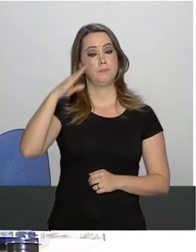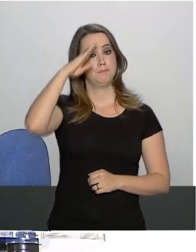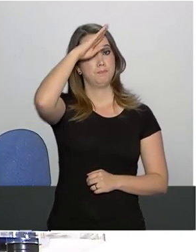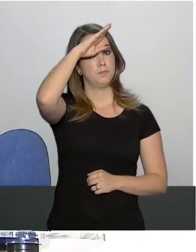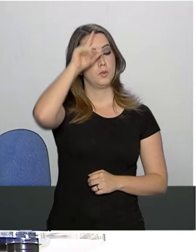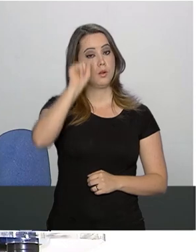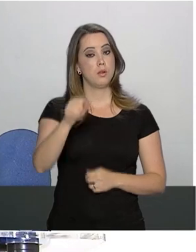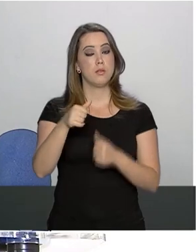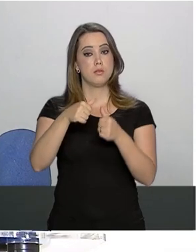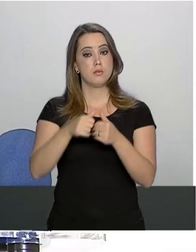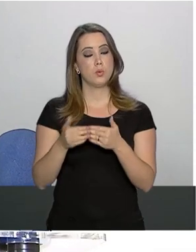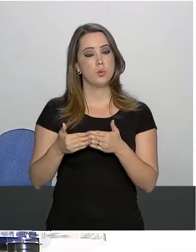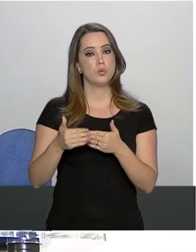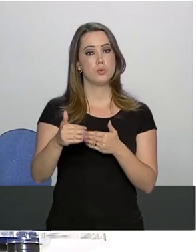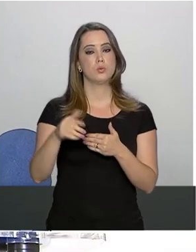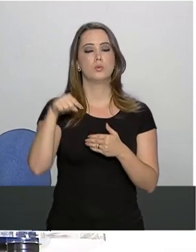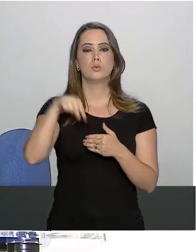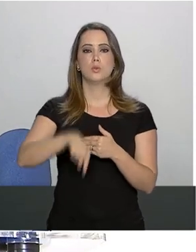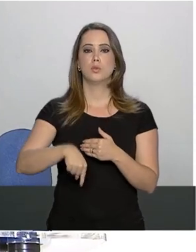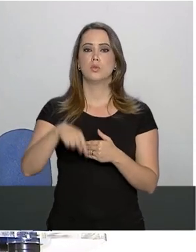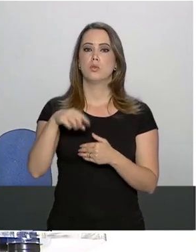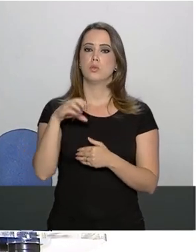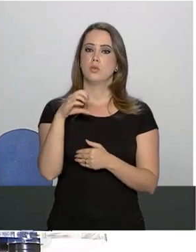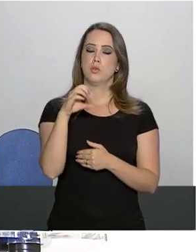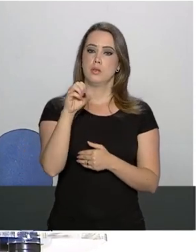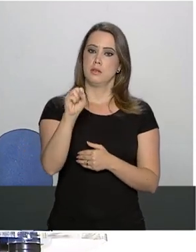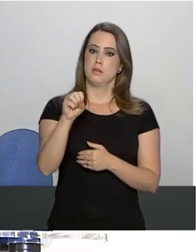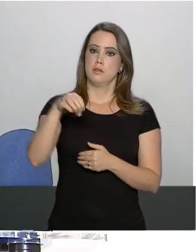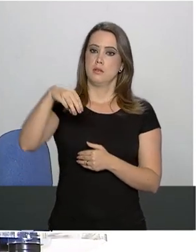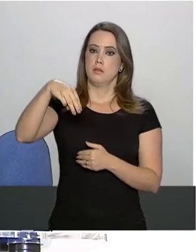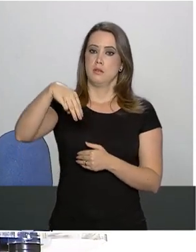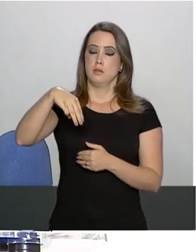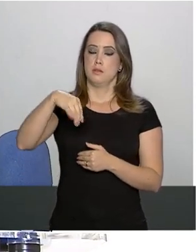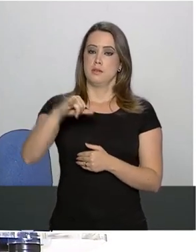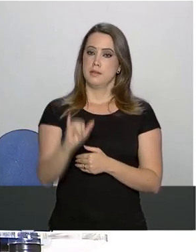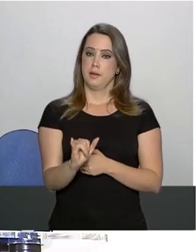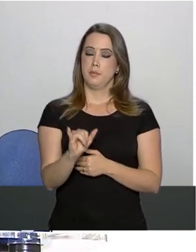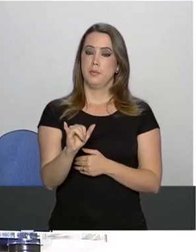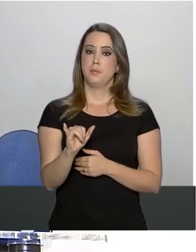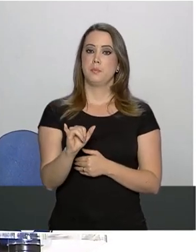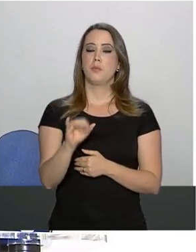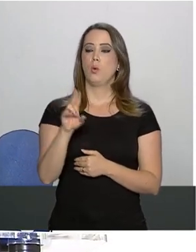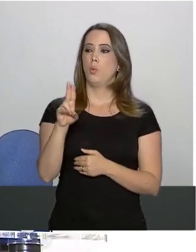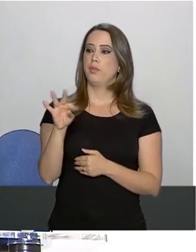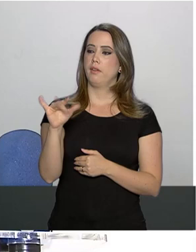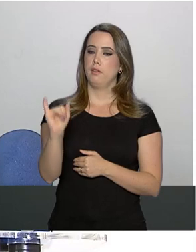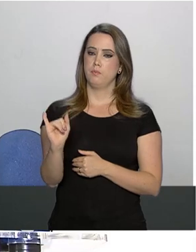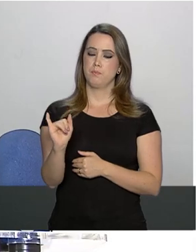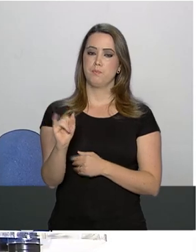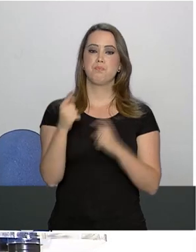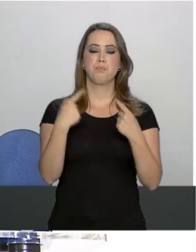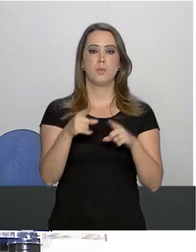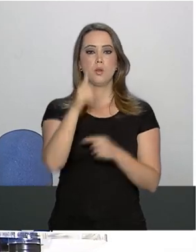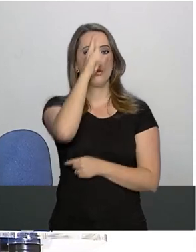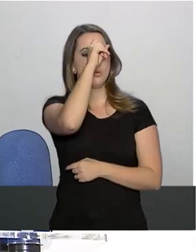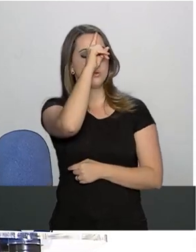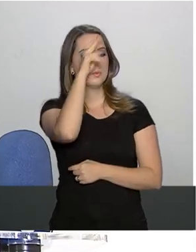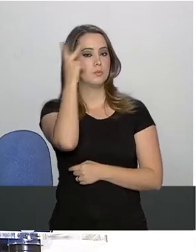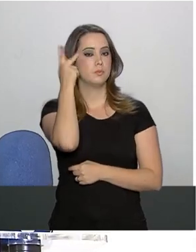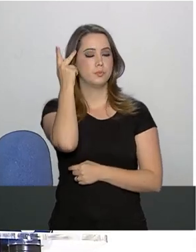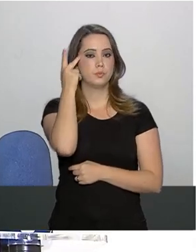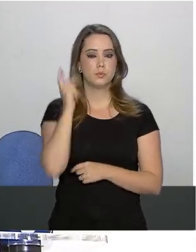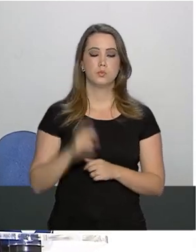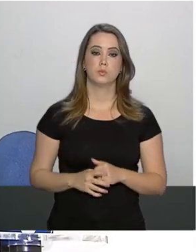permanece internado na unidade semi-intensiva do Hospital Israelita Albert Einstein.